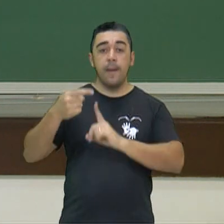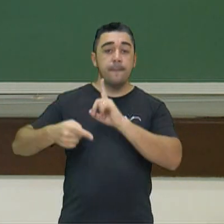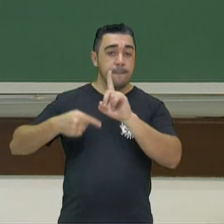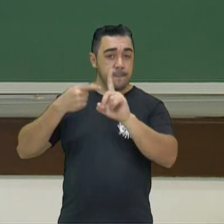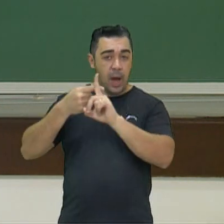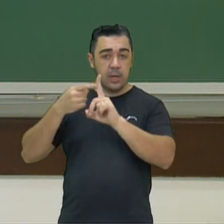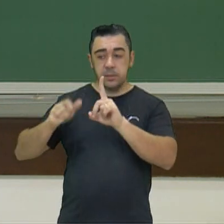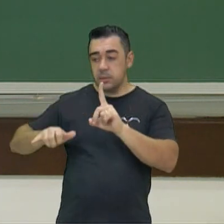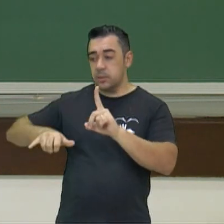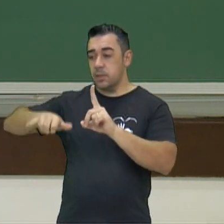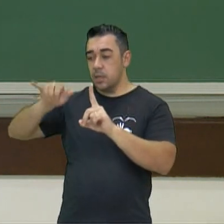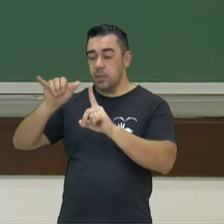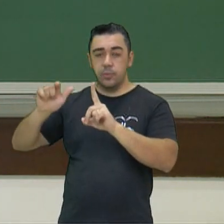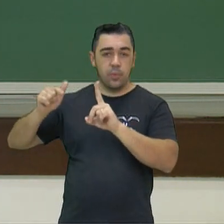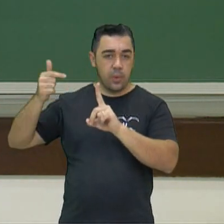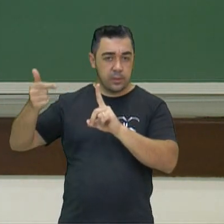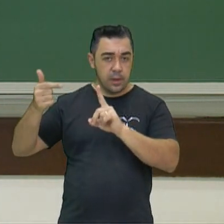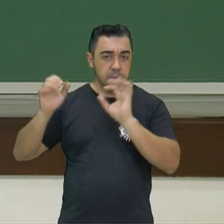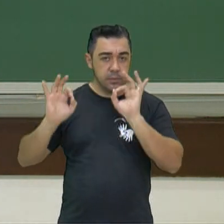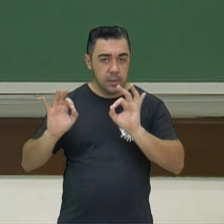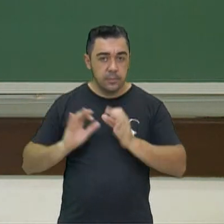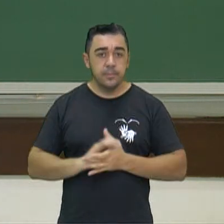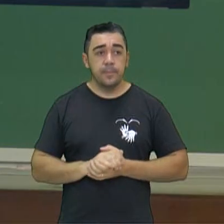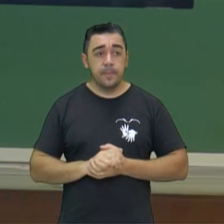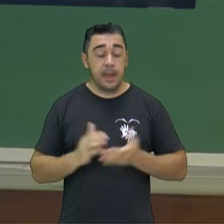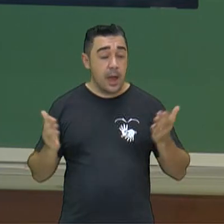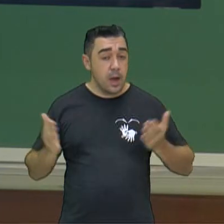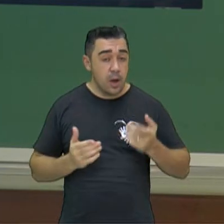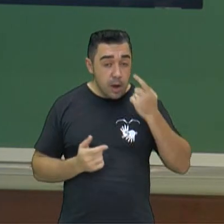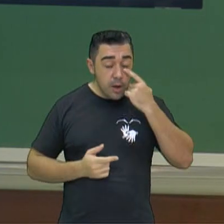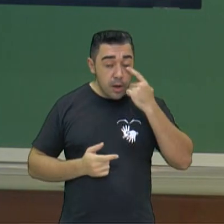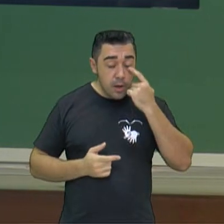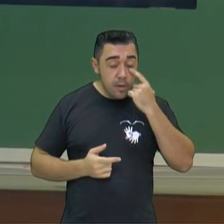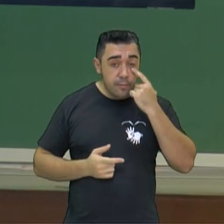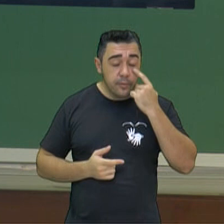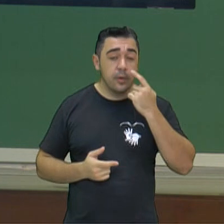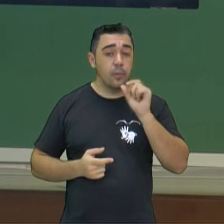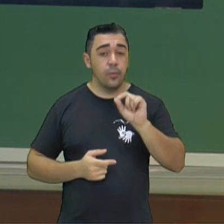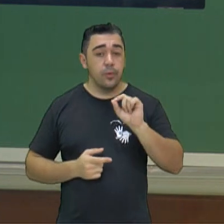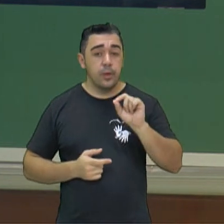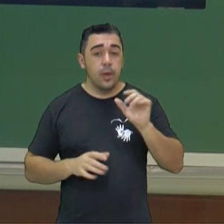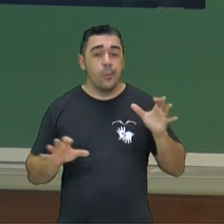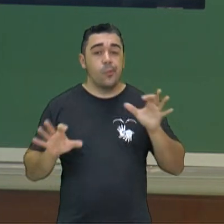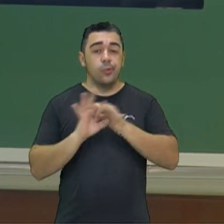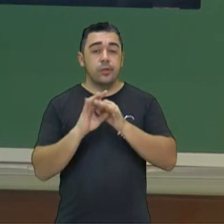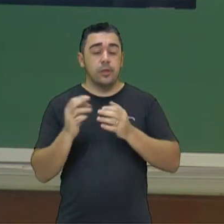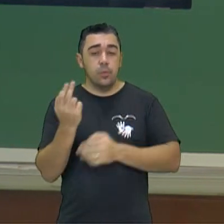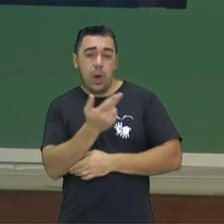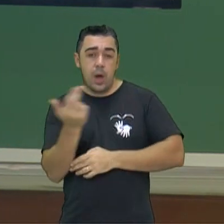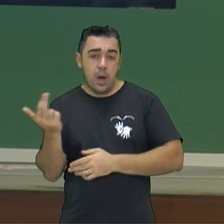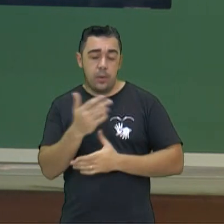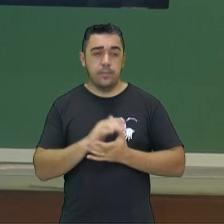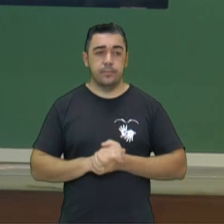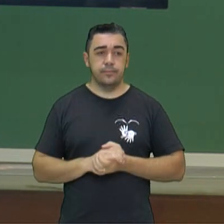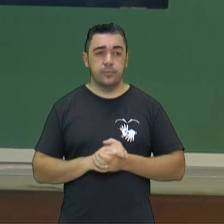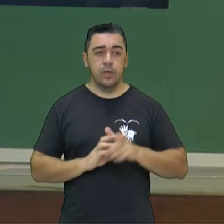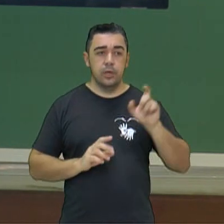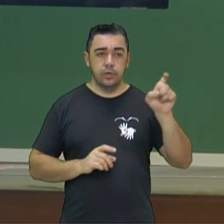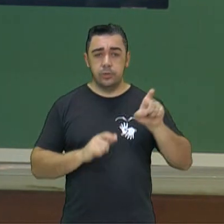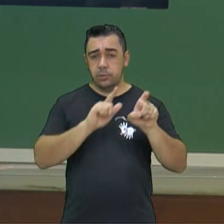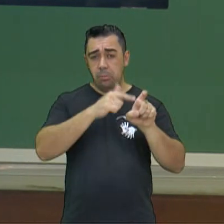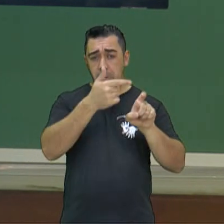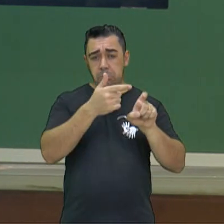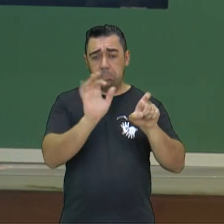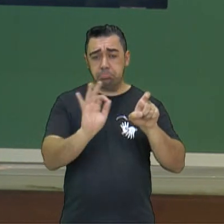y vezes y, y ao quadrado. Agora eu vou usar aquela propriedade de unir os termos semelhantes. X ao quadrado